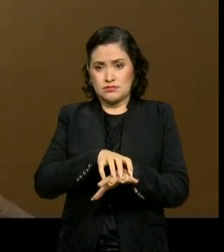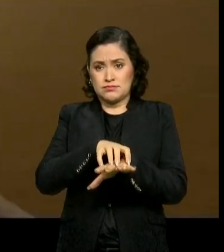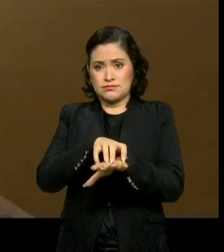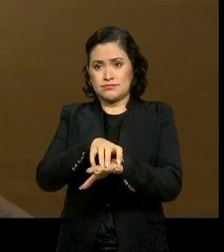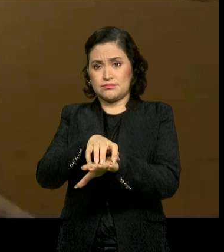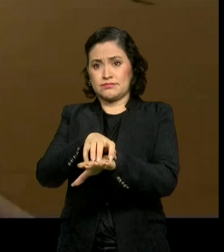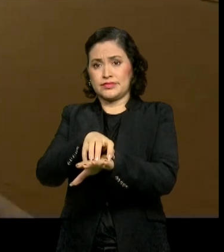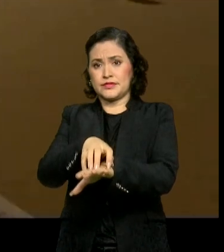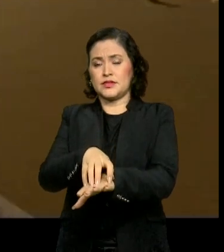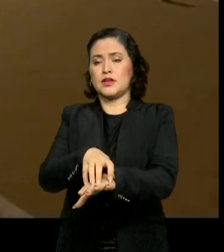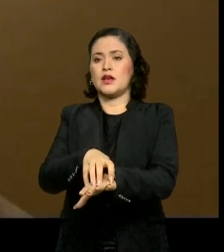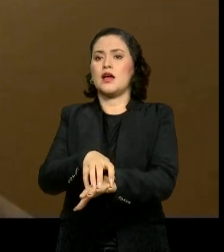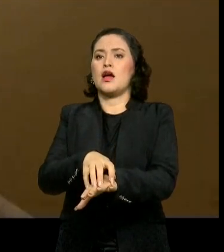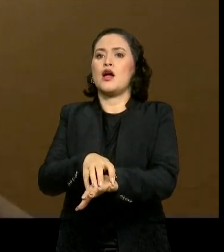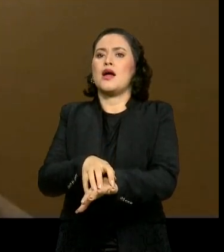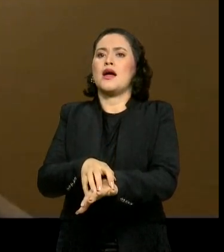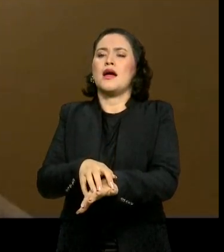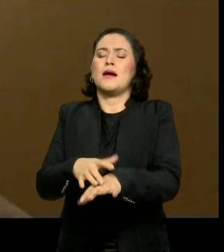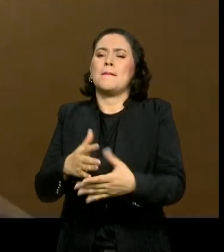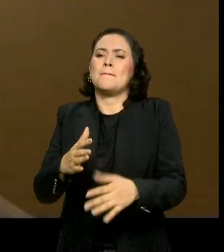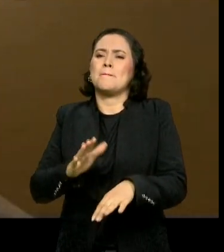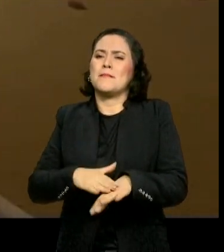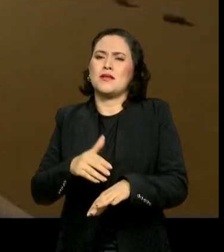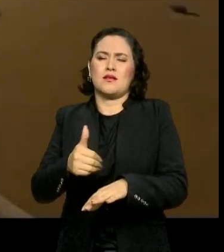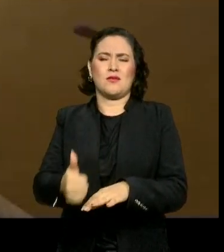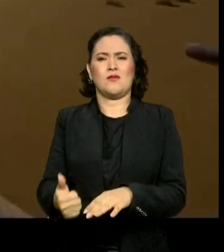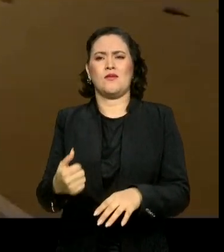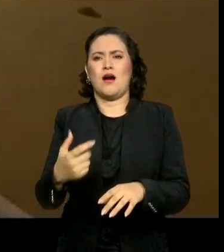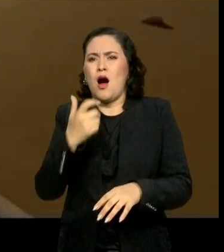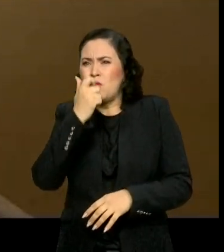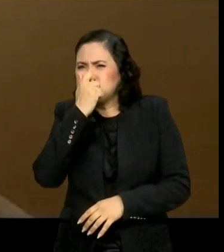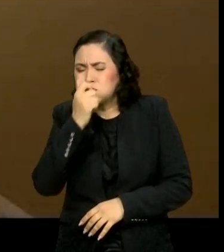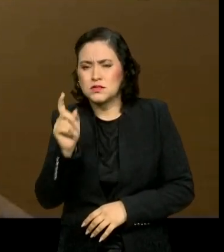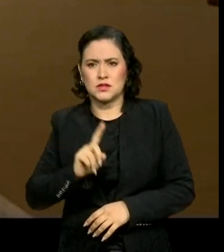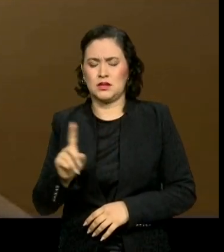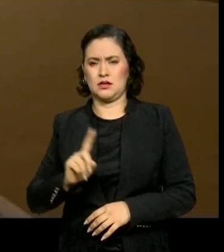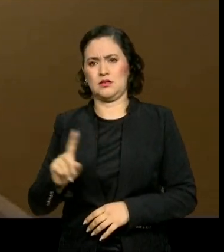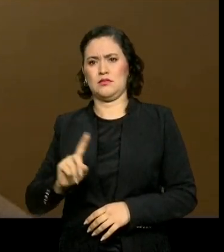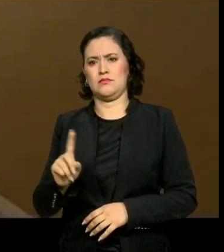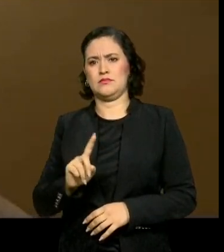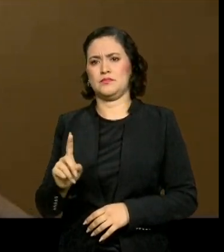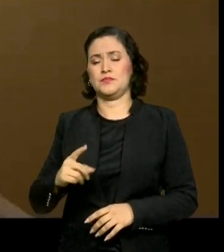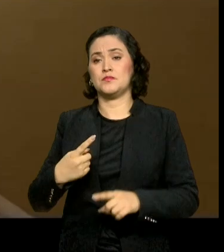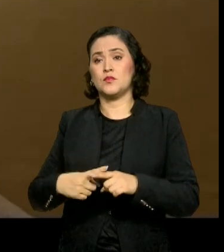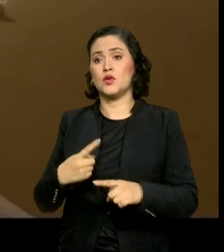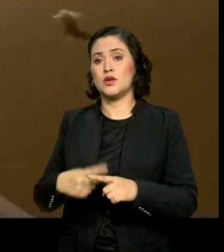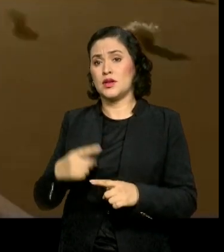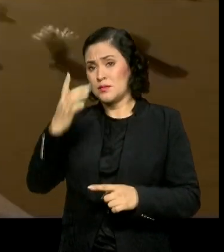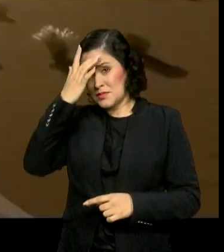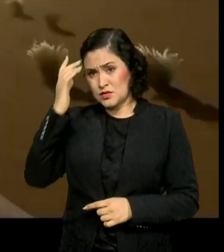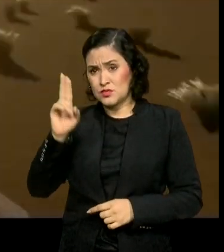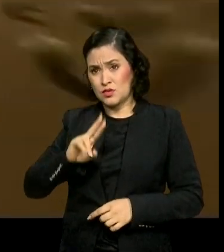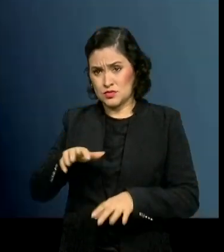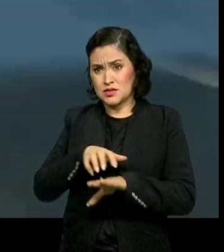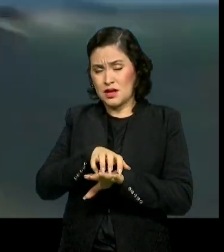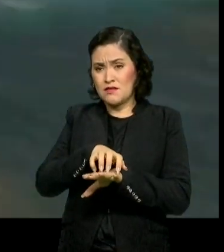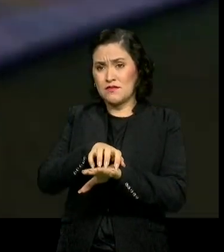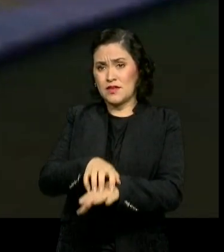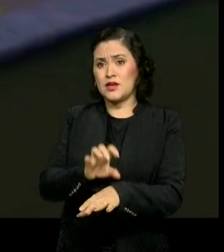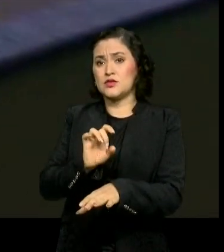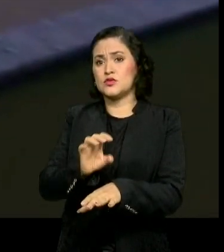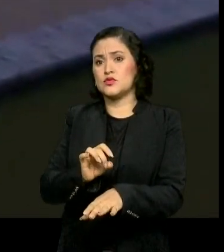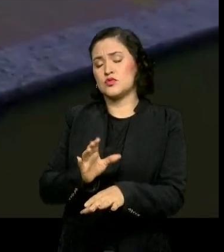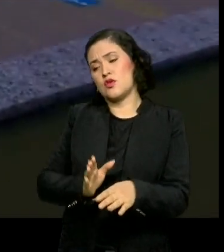o ferry será simplesmente o povo que vai para o litoral. Então, em poucos dias, ainda esse mês,